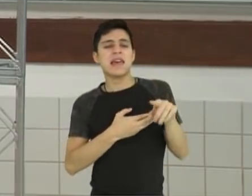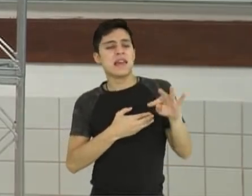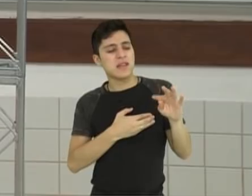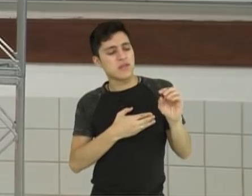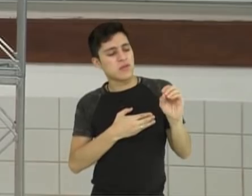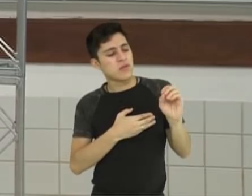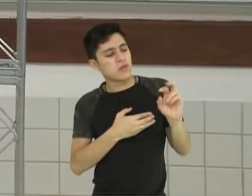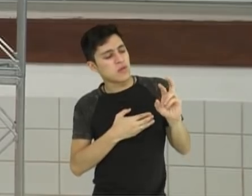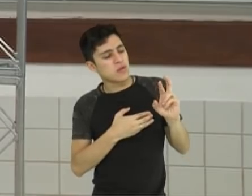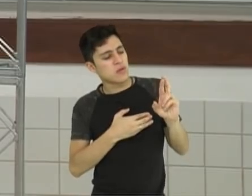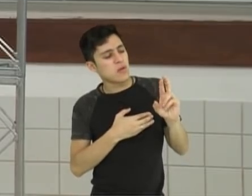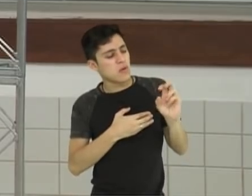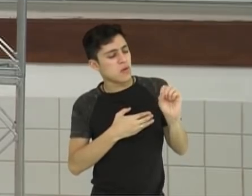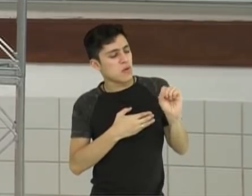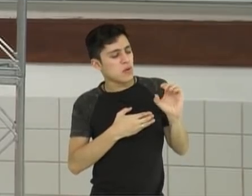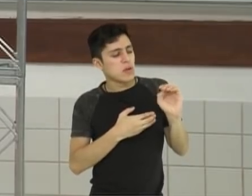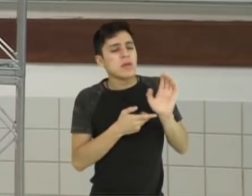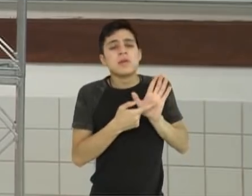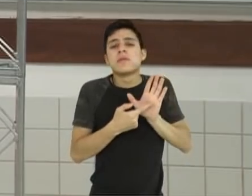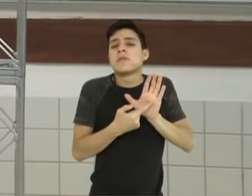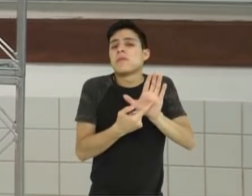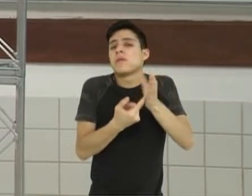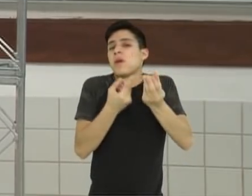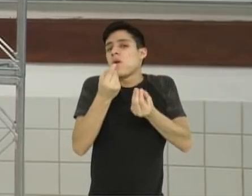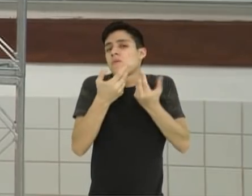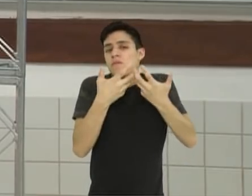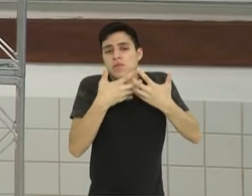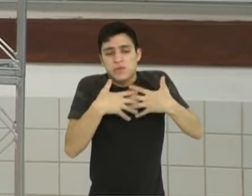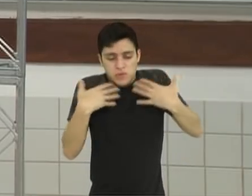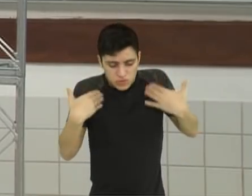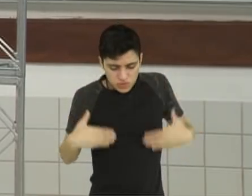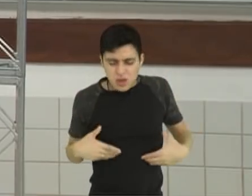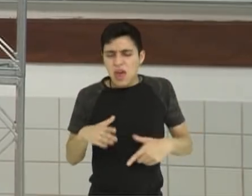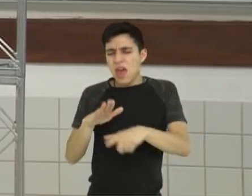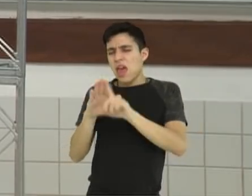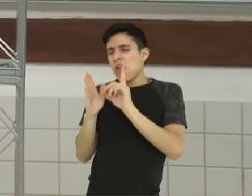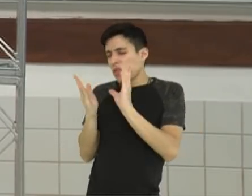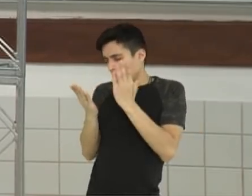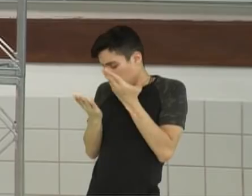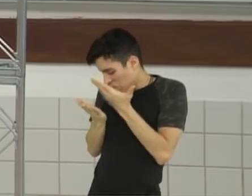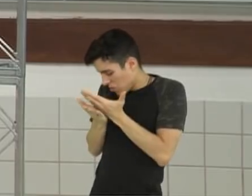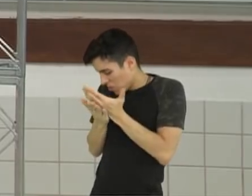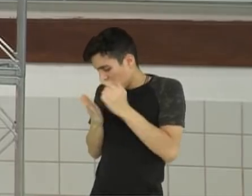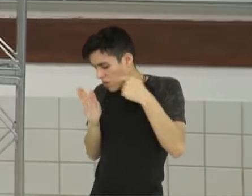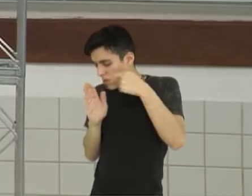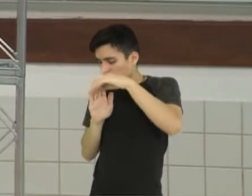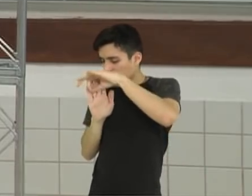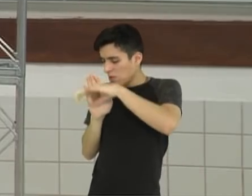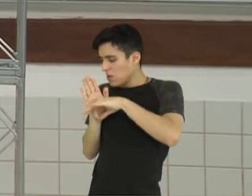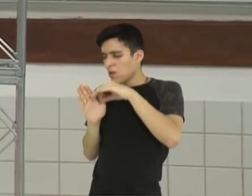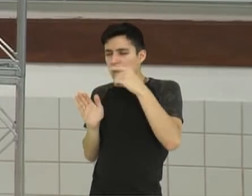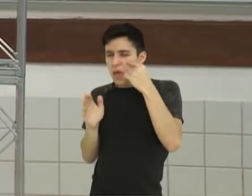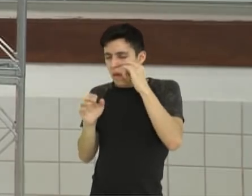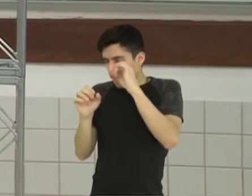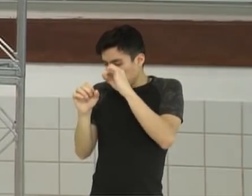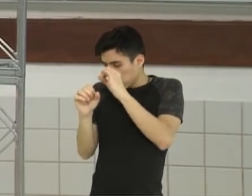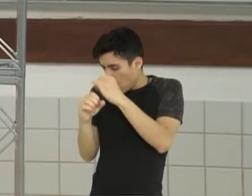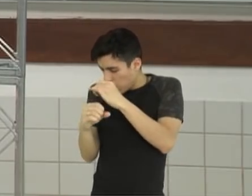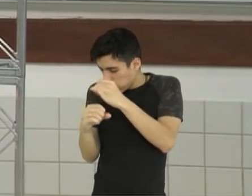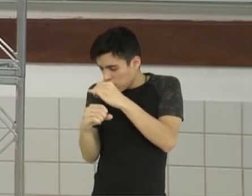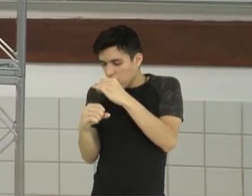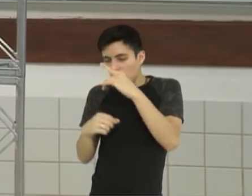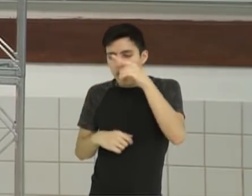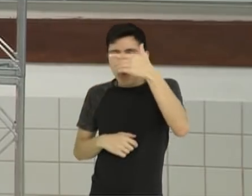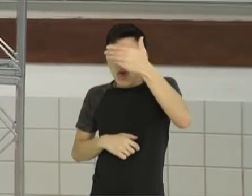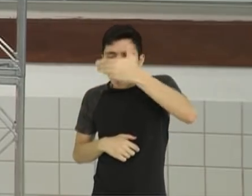mostrar como funciona o nosso corpo. As células, você já aprendeu, são estruturas muito pequenas, que eu não vejo